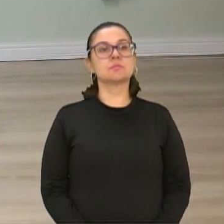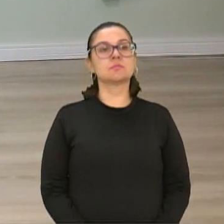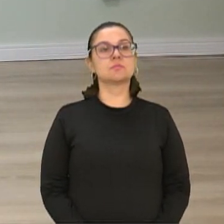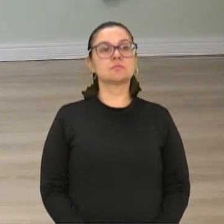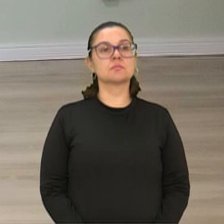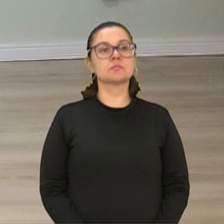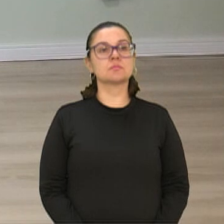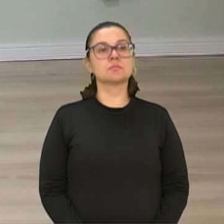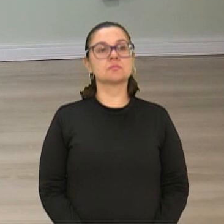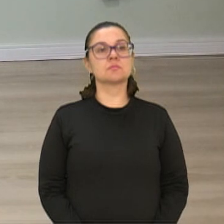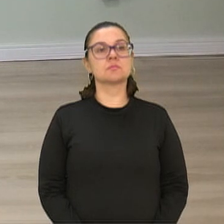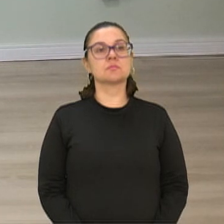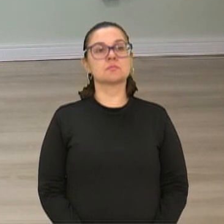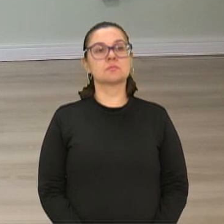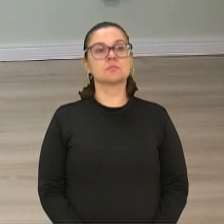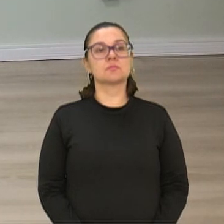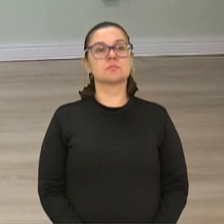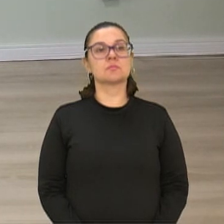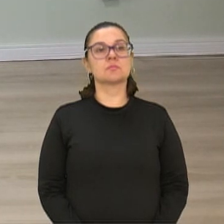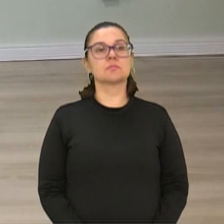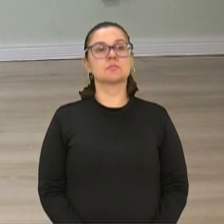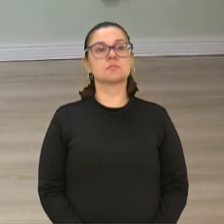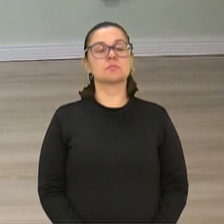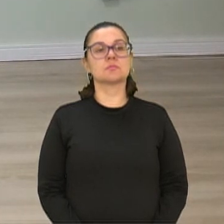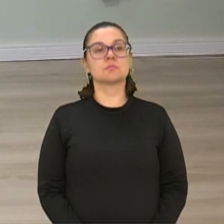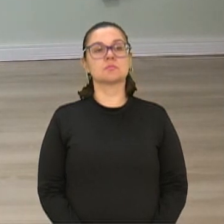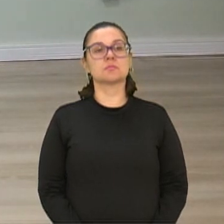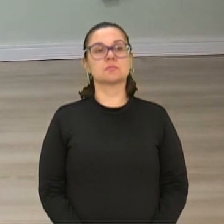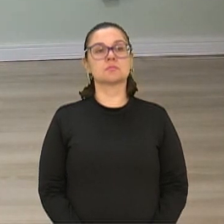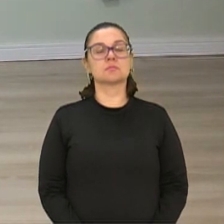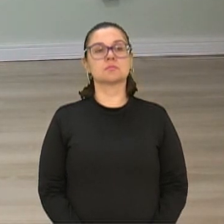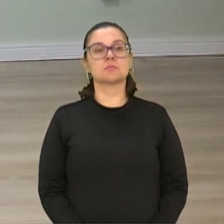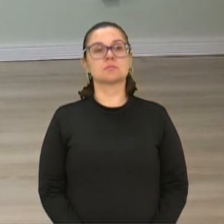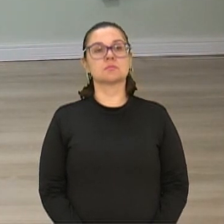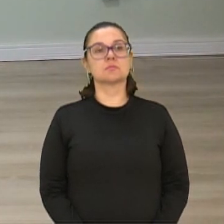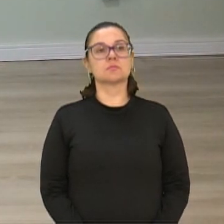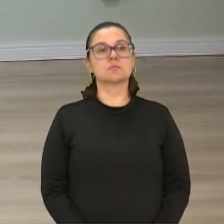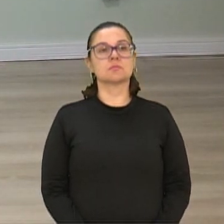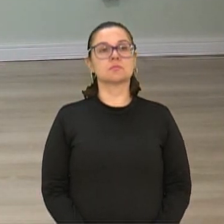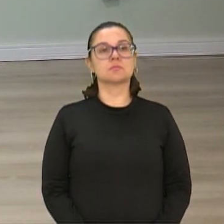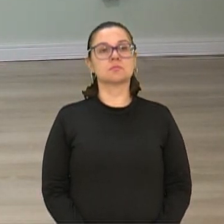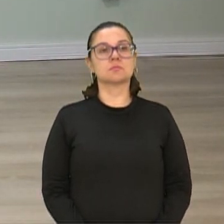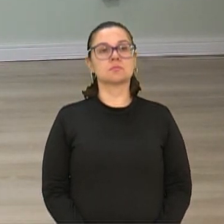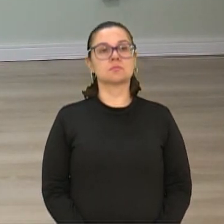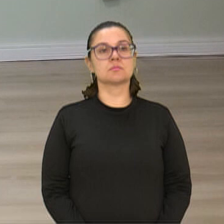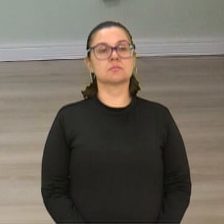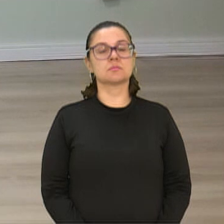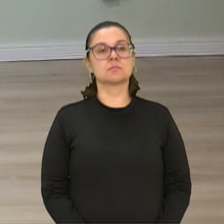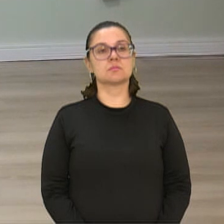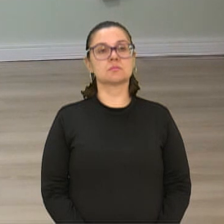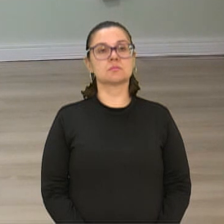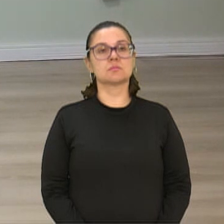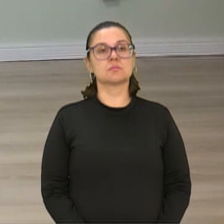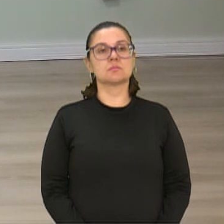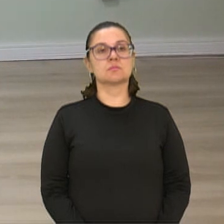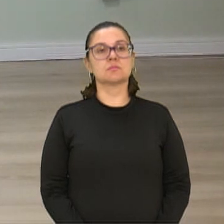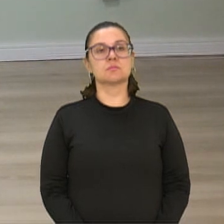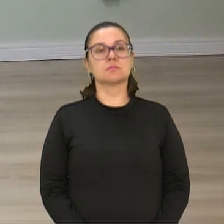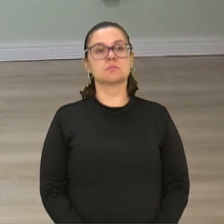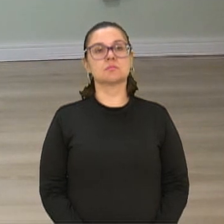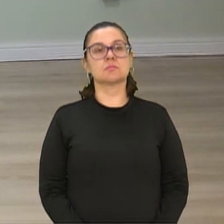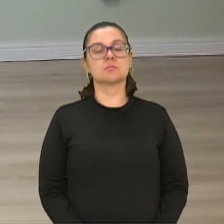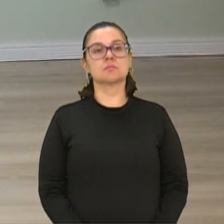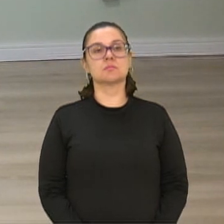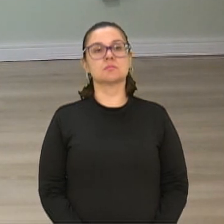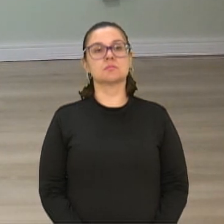mesmo movimento, ó, passando a bolinha entre as pernas, passa